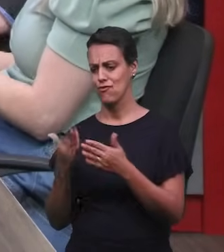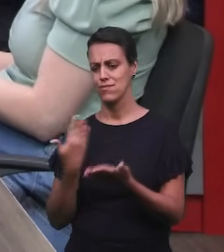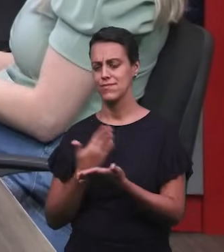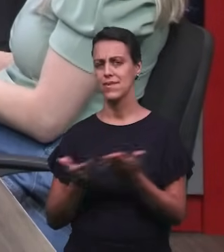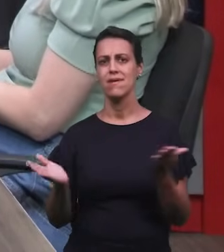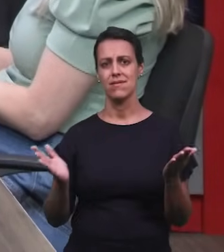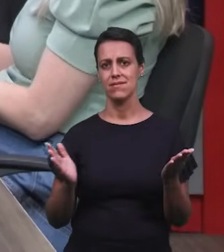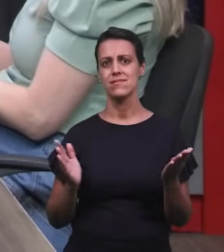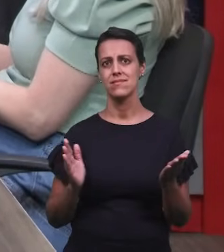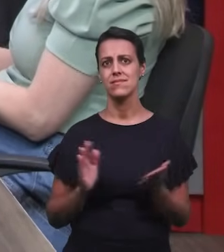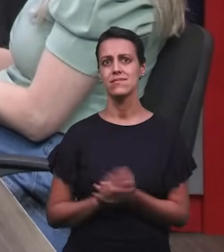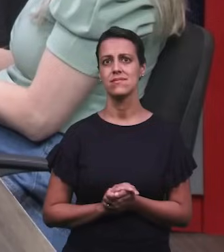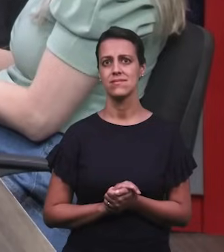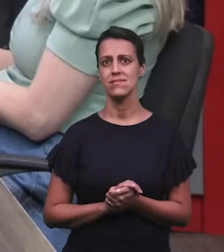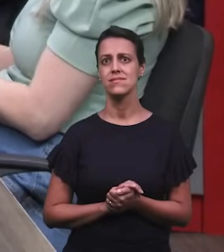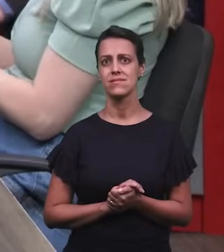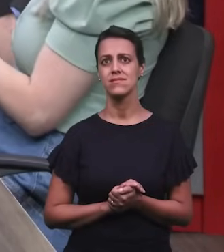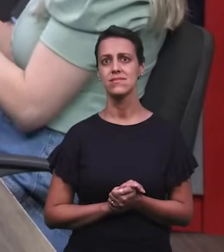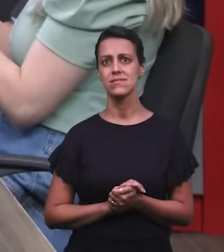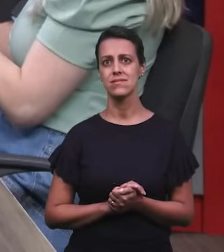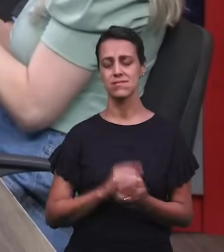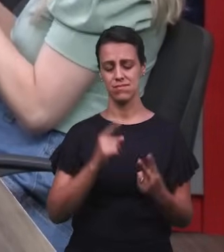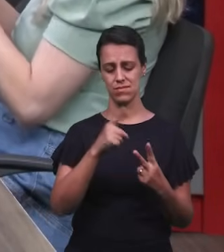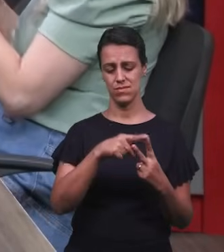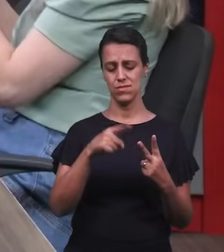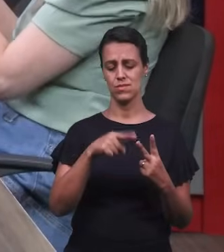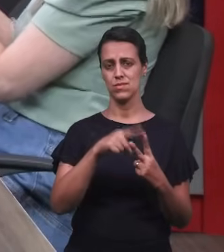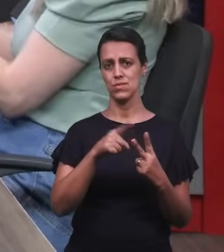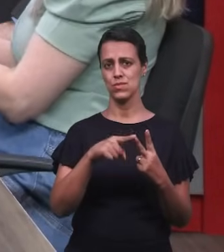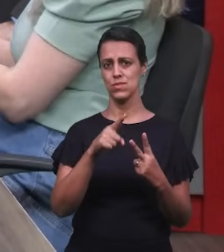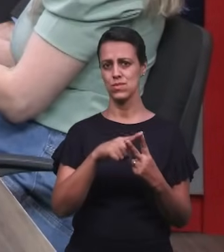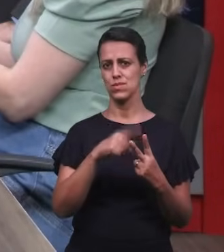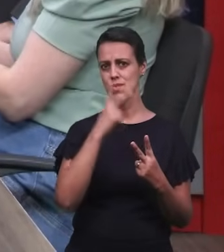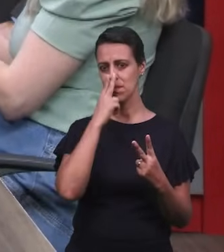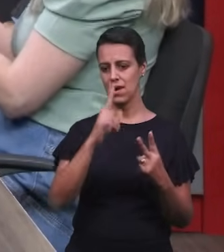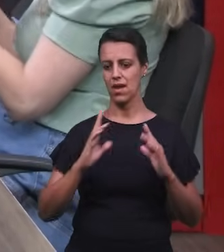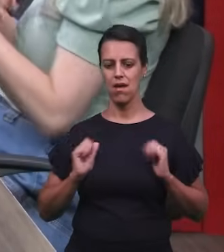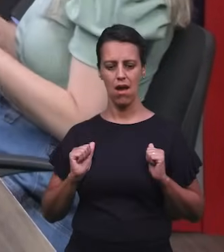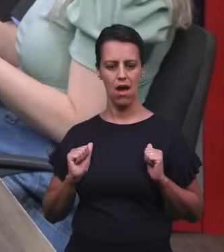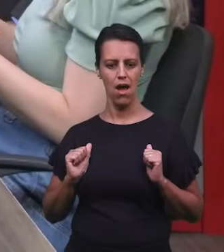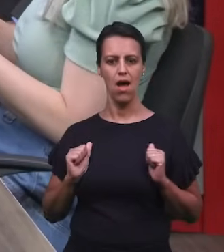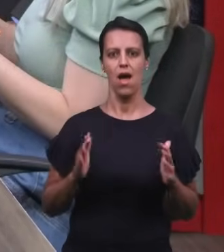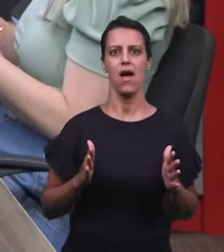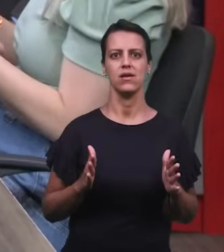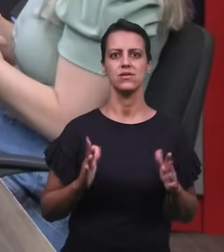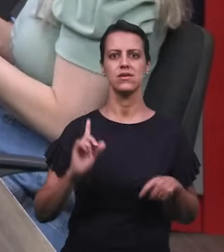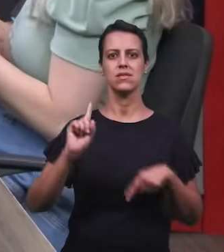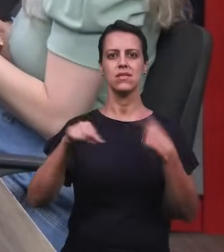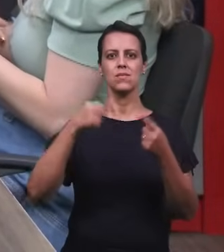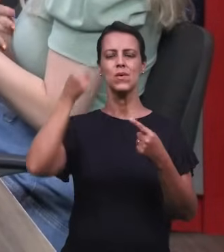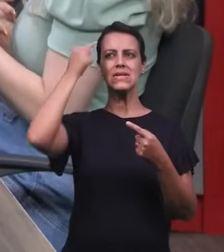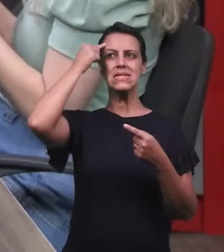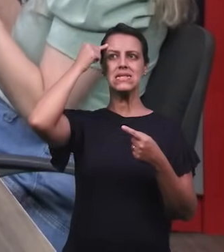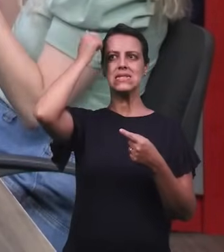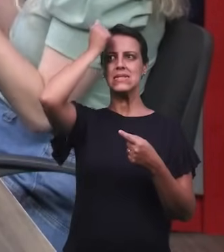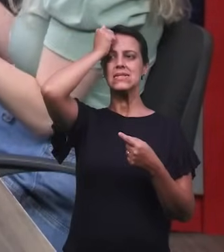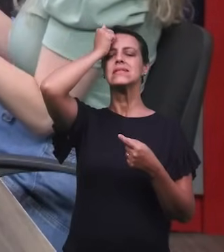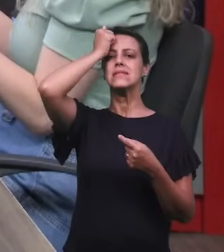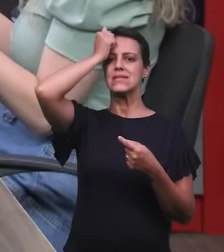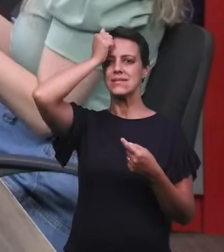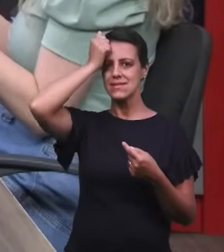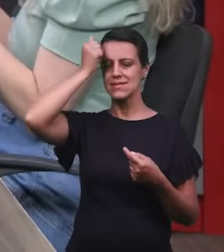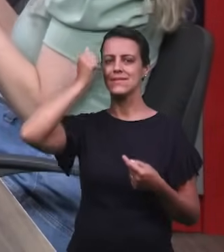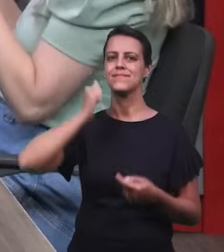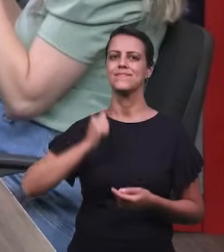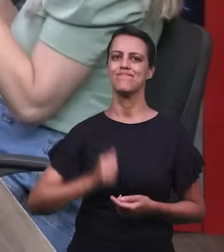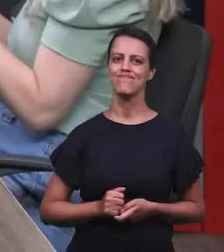impulsivos, tanto os coléricos quanto os sanguíneos, eles tendem a agir primeiro para depois pensar. Graças a Deus que temos o